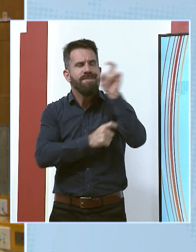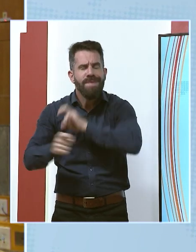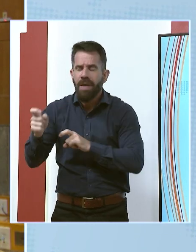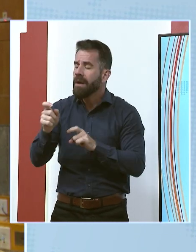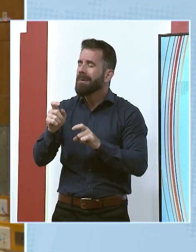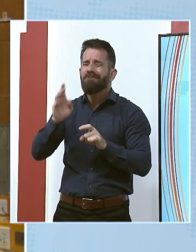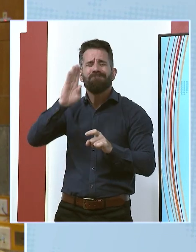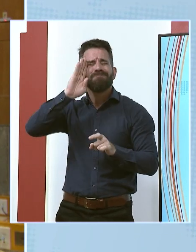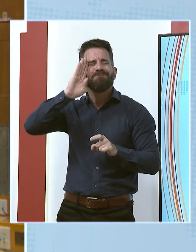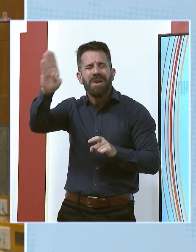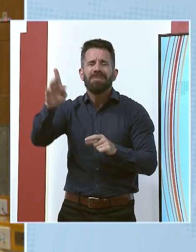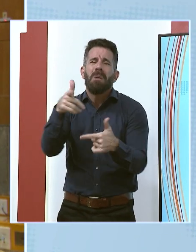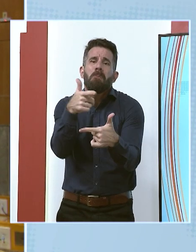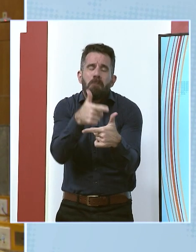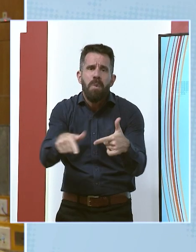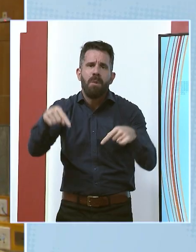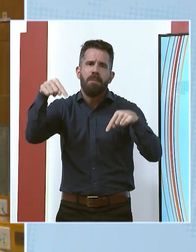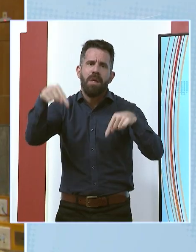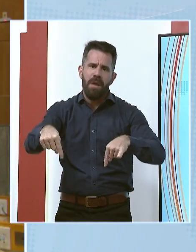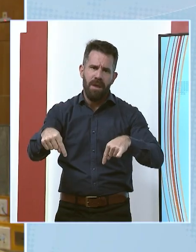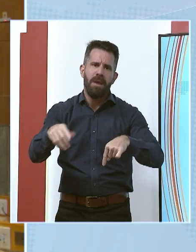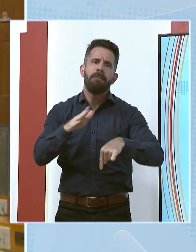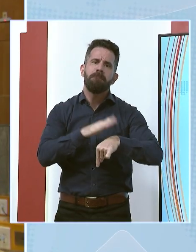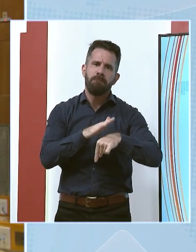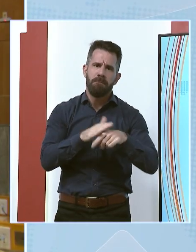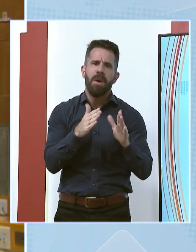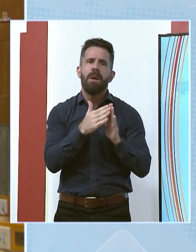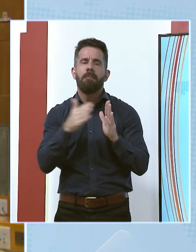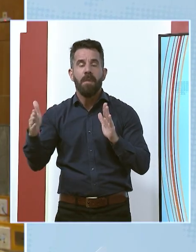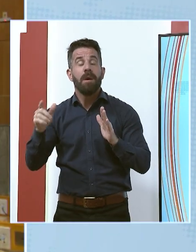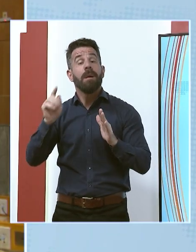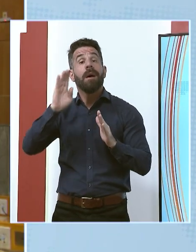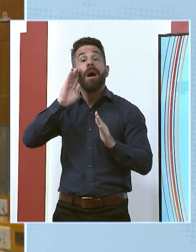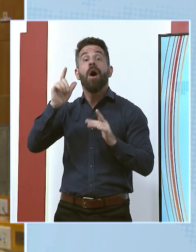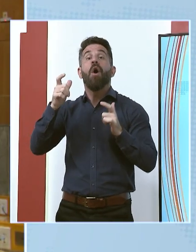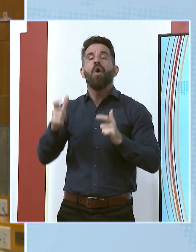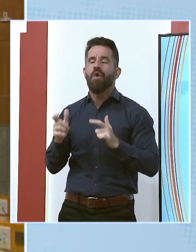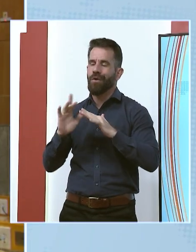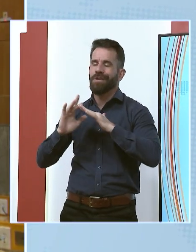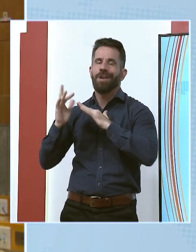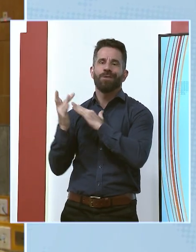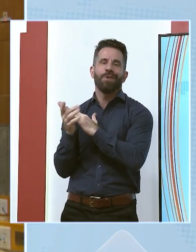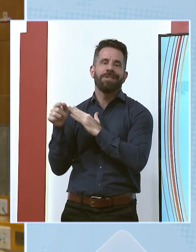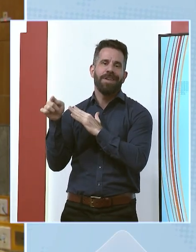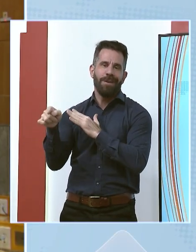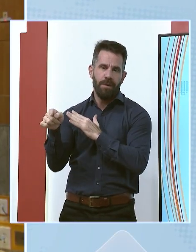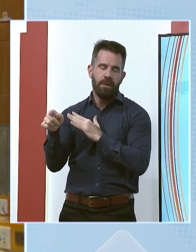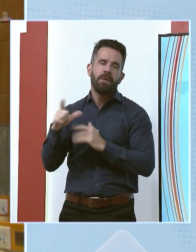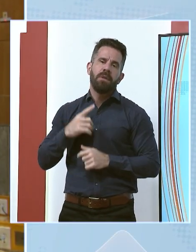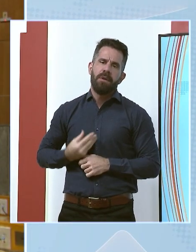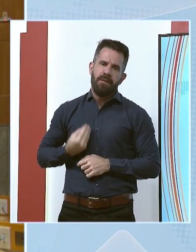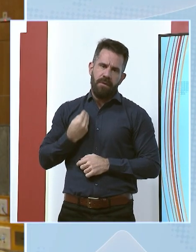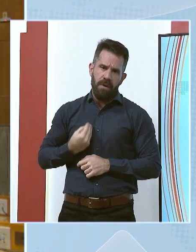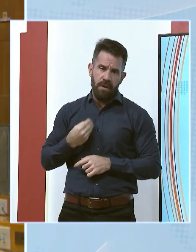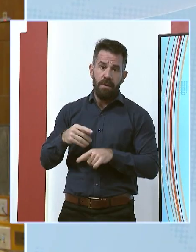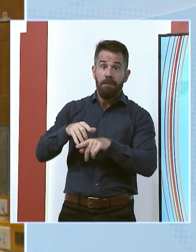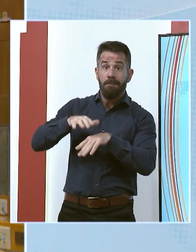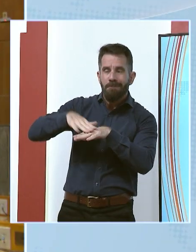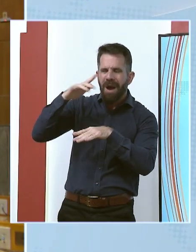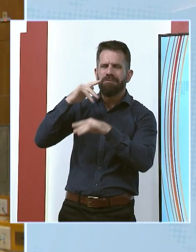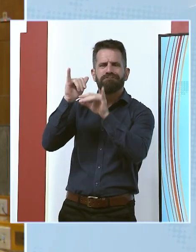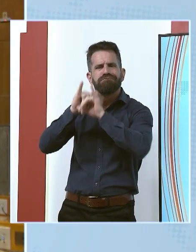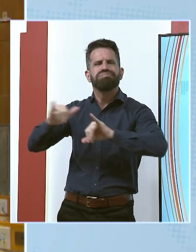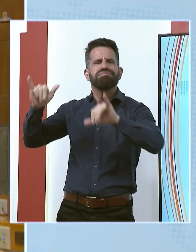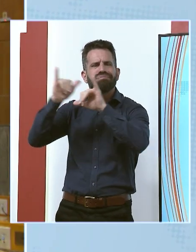dos principais produtos de certos segmentos dessas plataformas digitais, em especial as chamadas plataformas publicitárias,